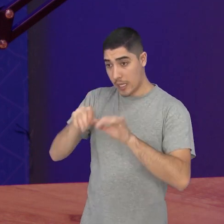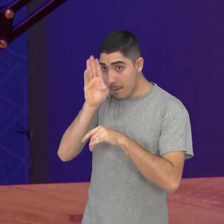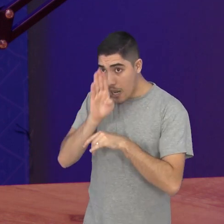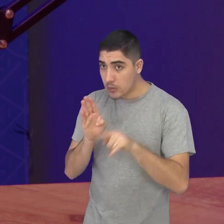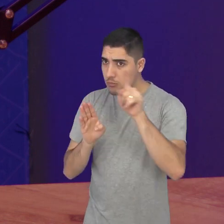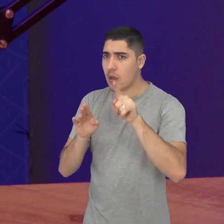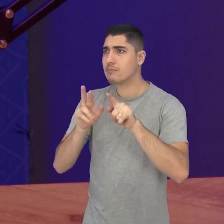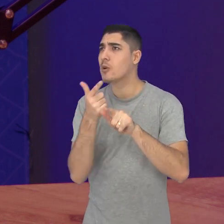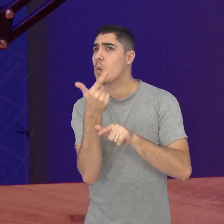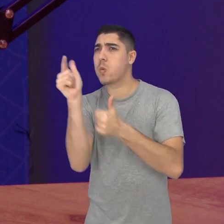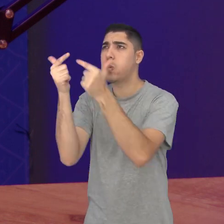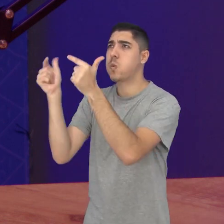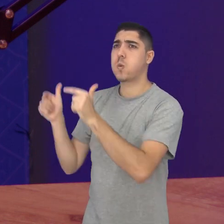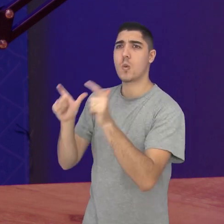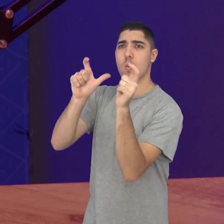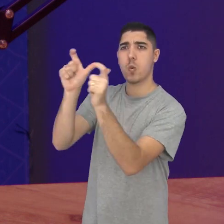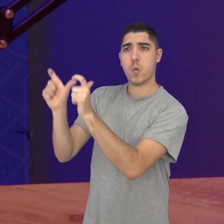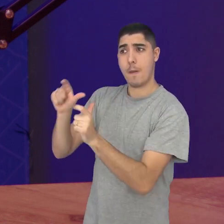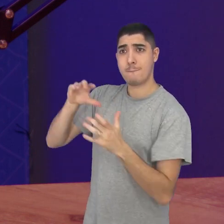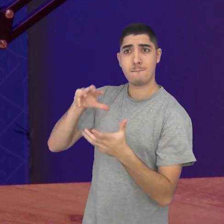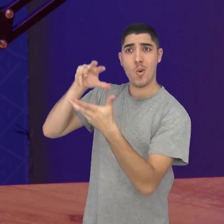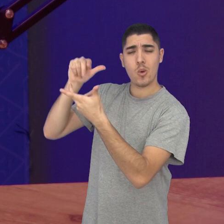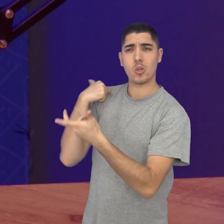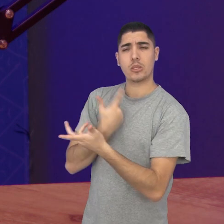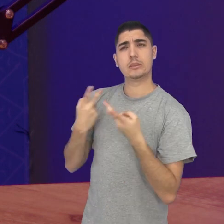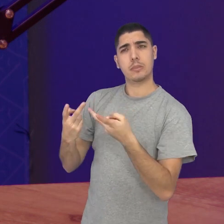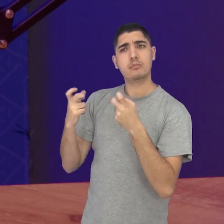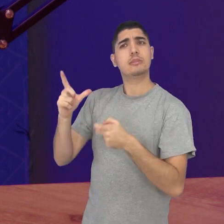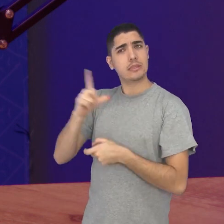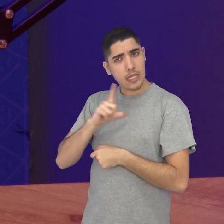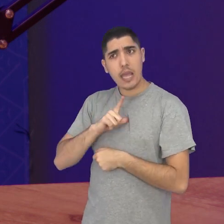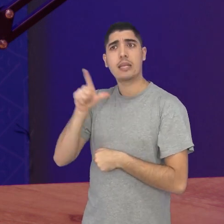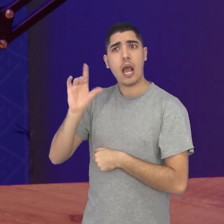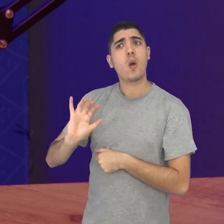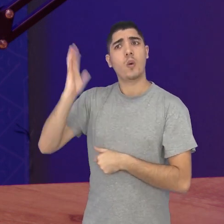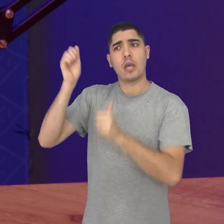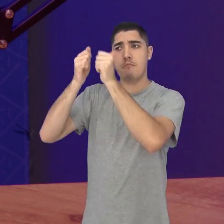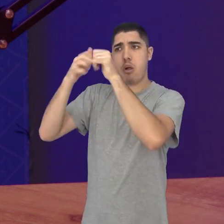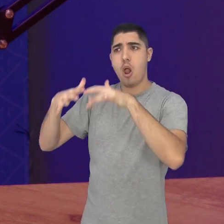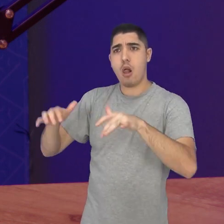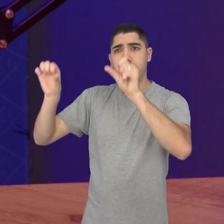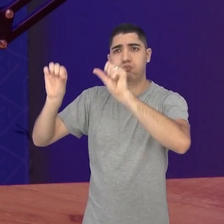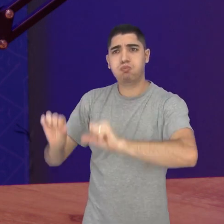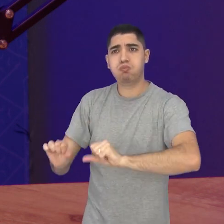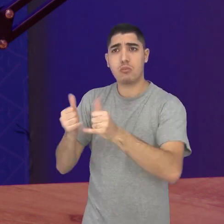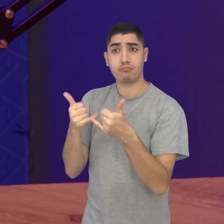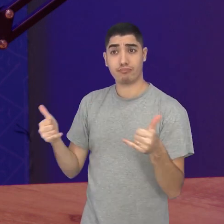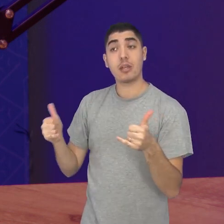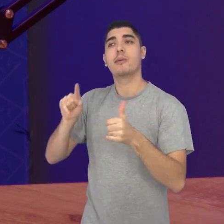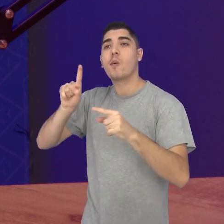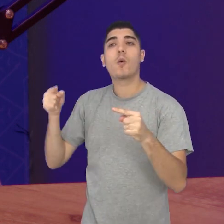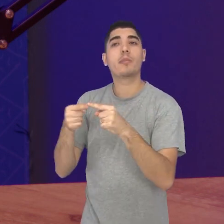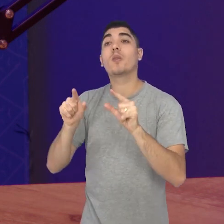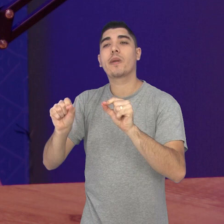aqui no Brasil, mas em vários lugares do mundo, né, a gente percebe que existem crises energéticas, e tudo isso está muito ligado